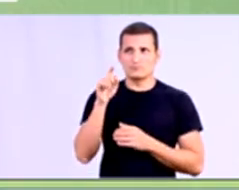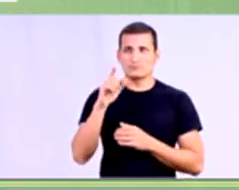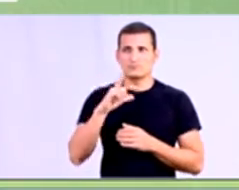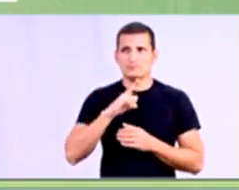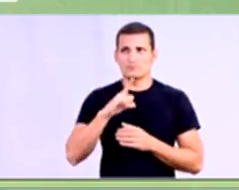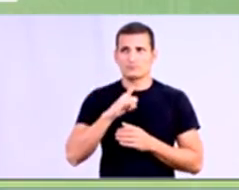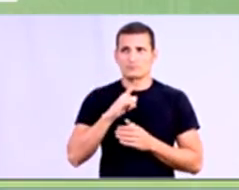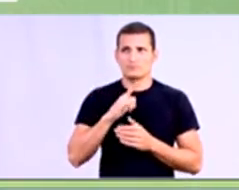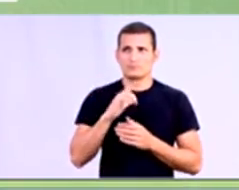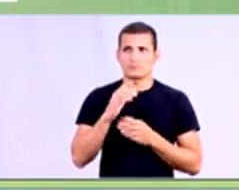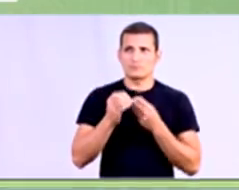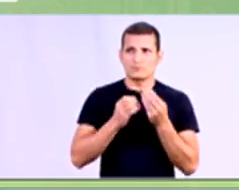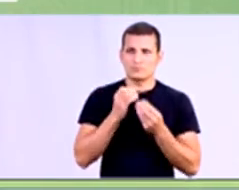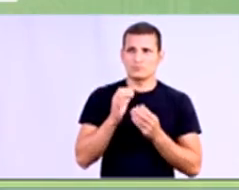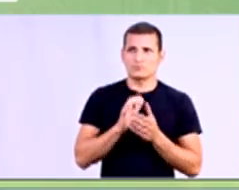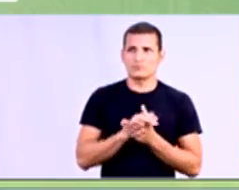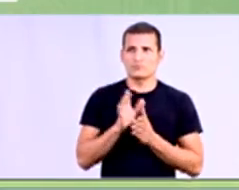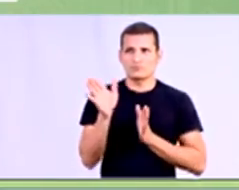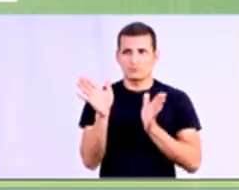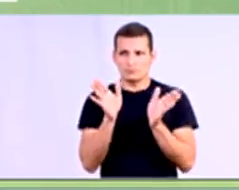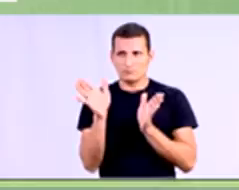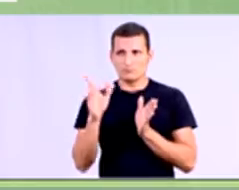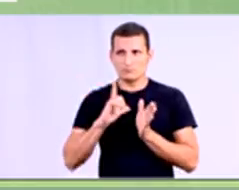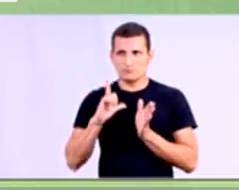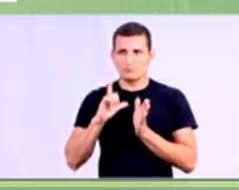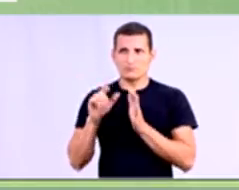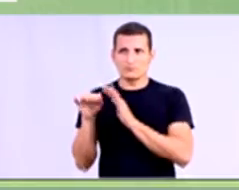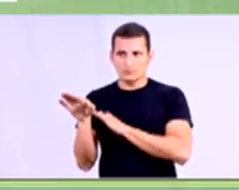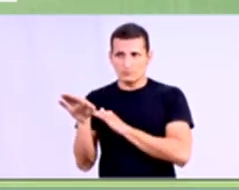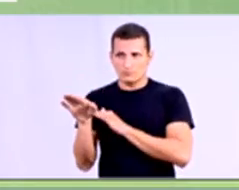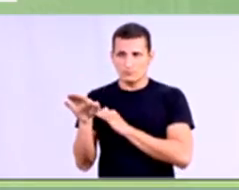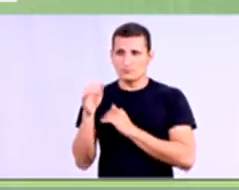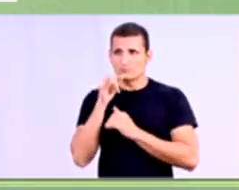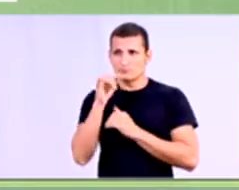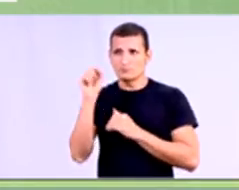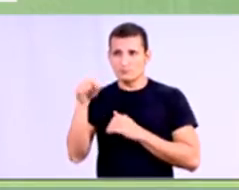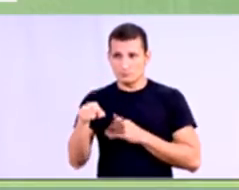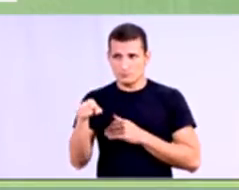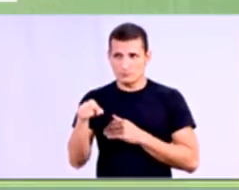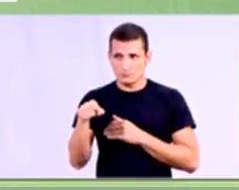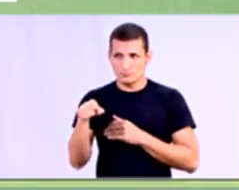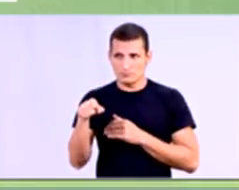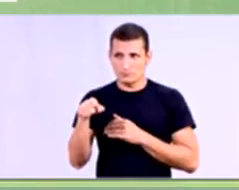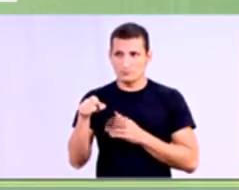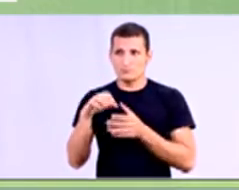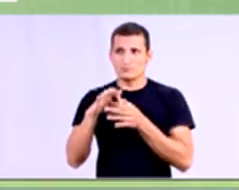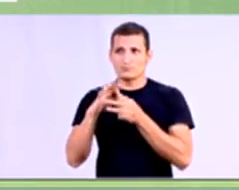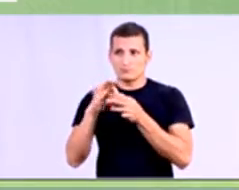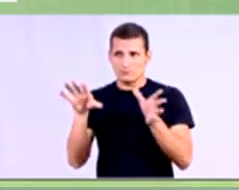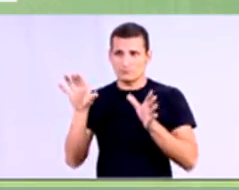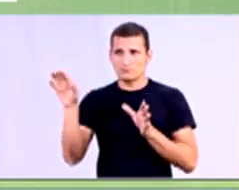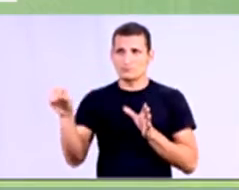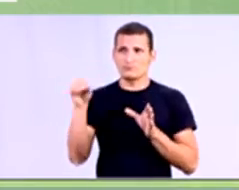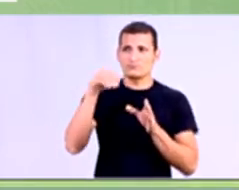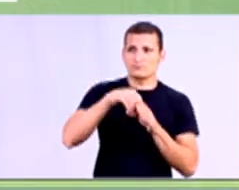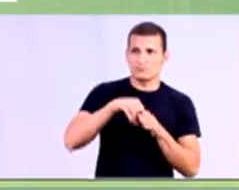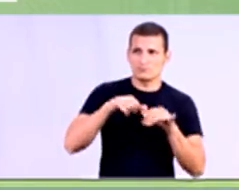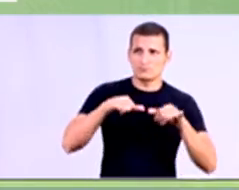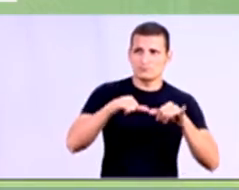anotação condicional. Possui estoque? Se sim, permito que o cliente adicione o